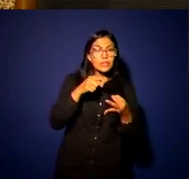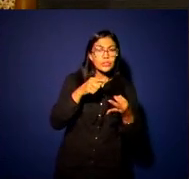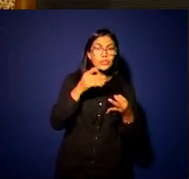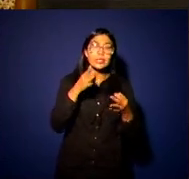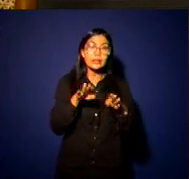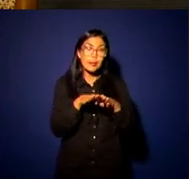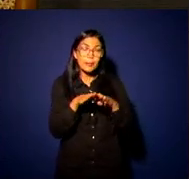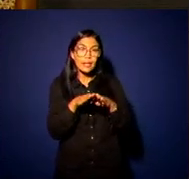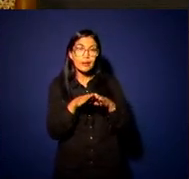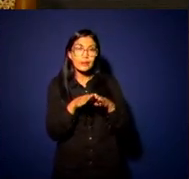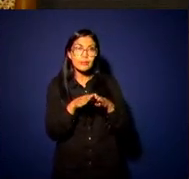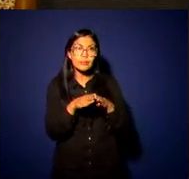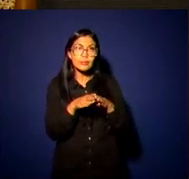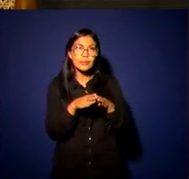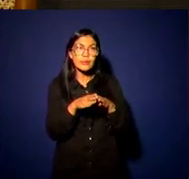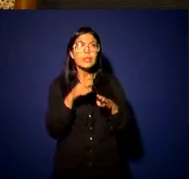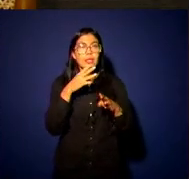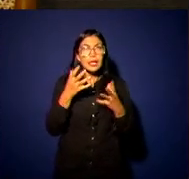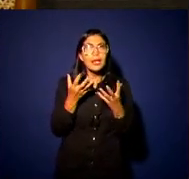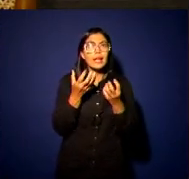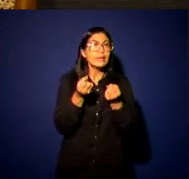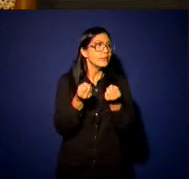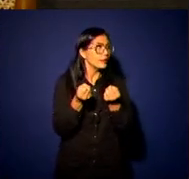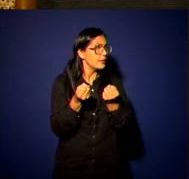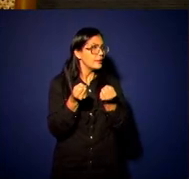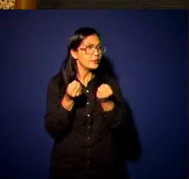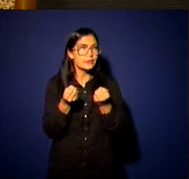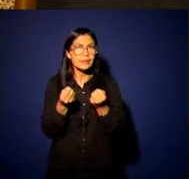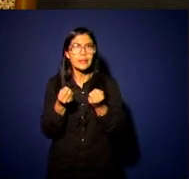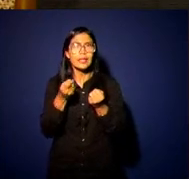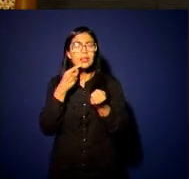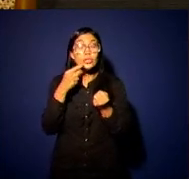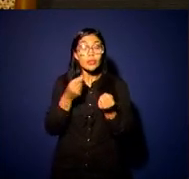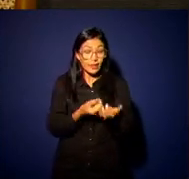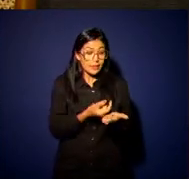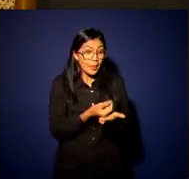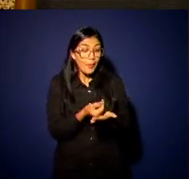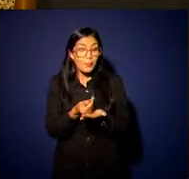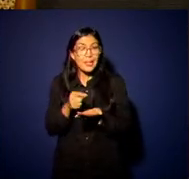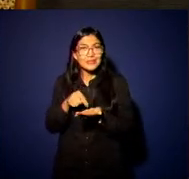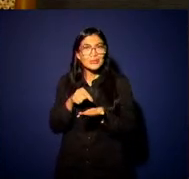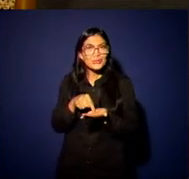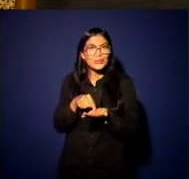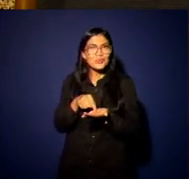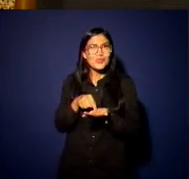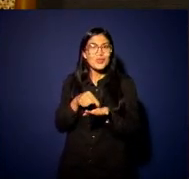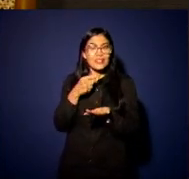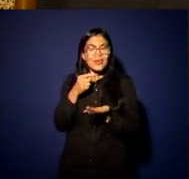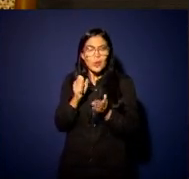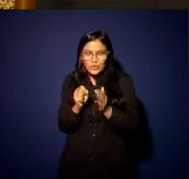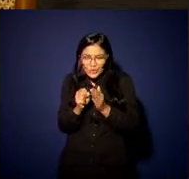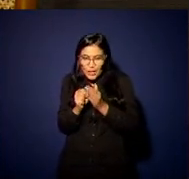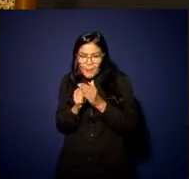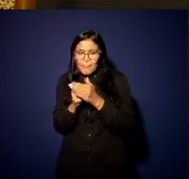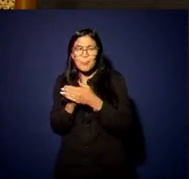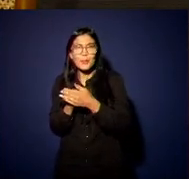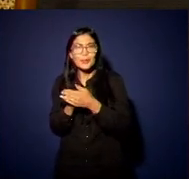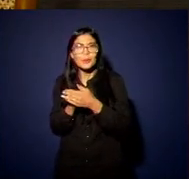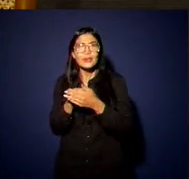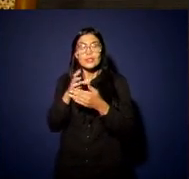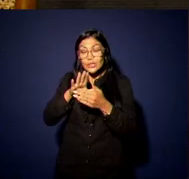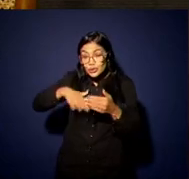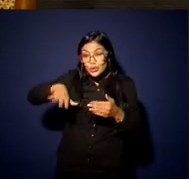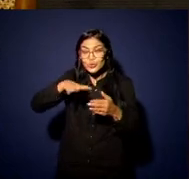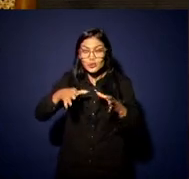ao mesmo tempo reconhece que isso passa até um tratamento de preço então a gente entende que tá protegendo todos os agentes